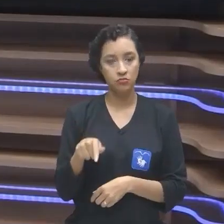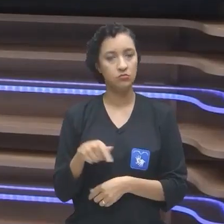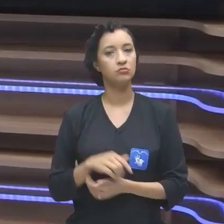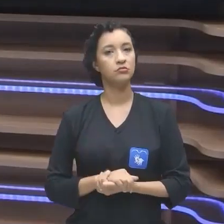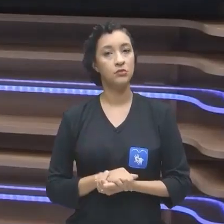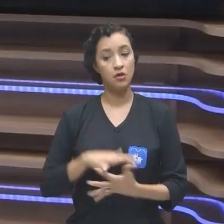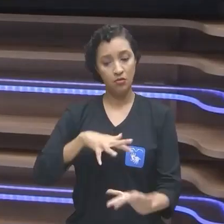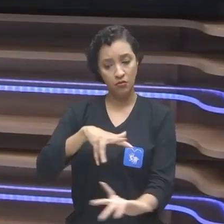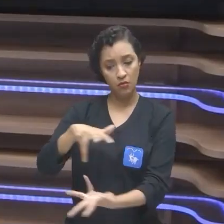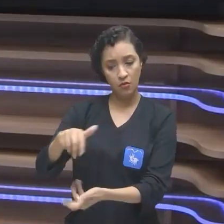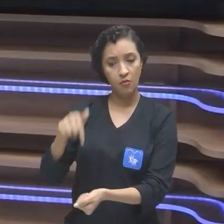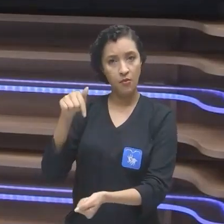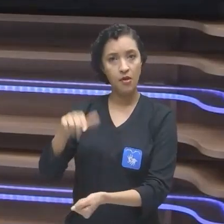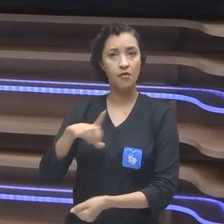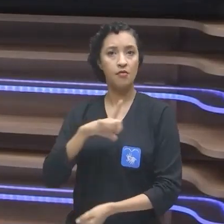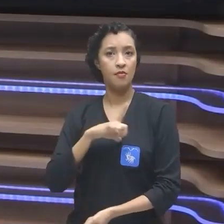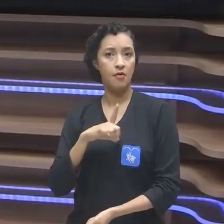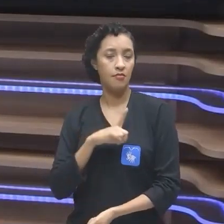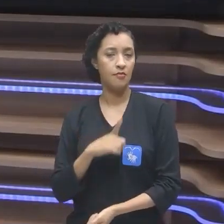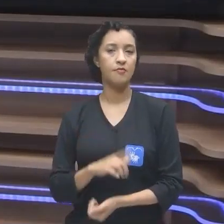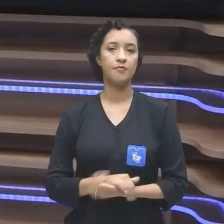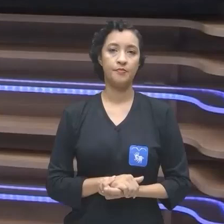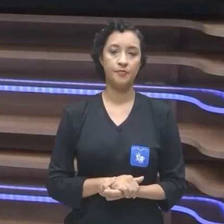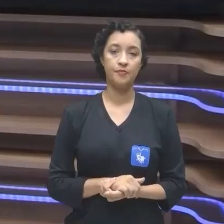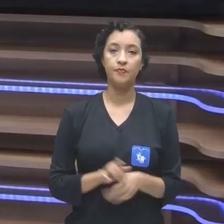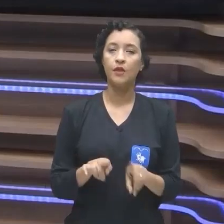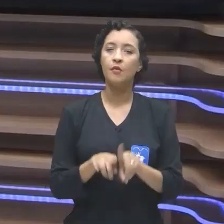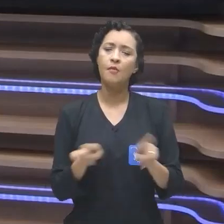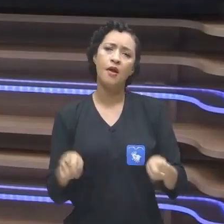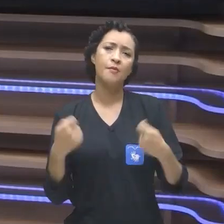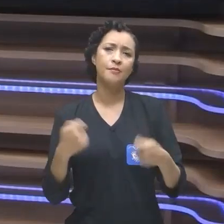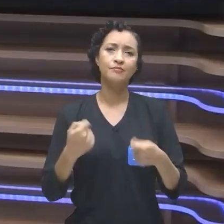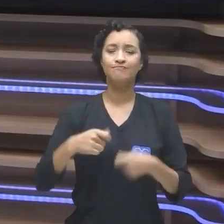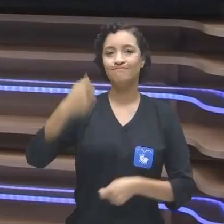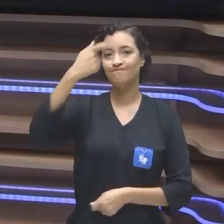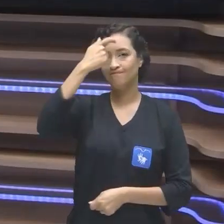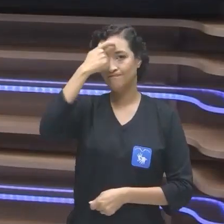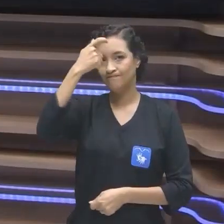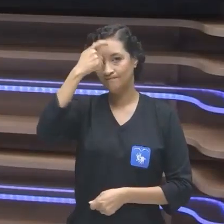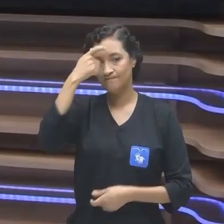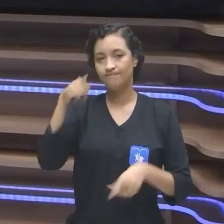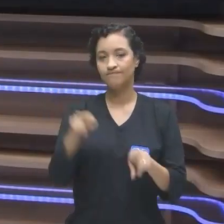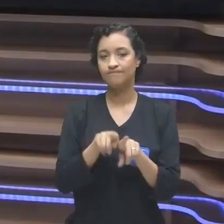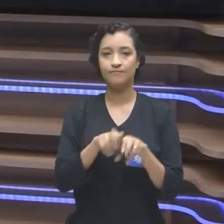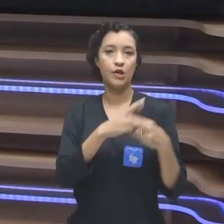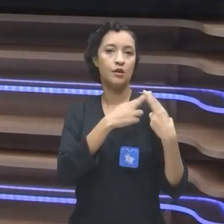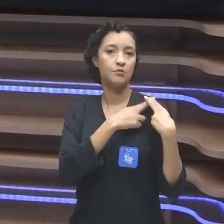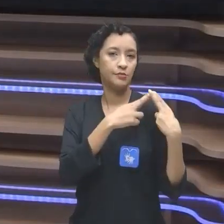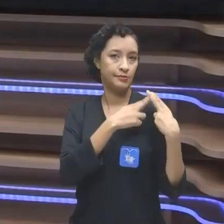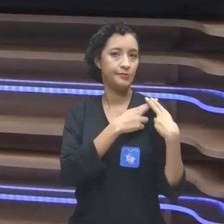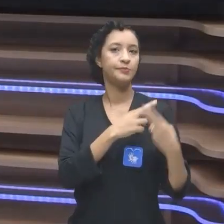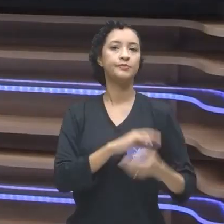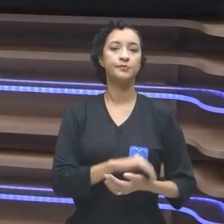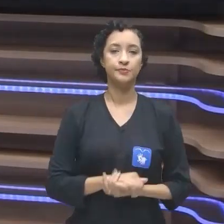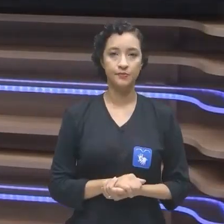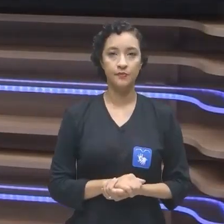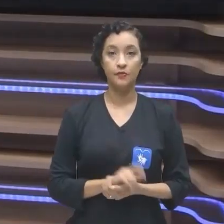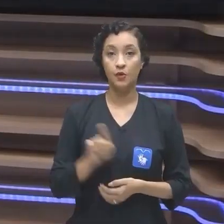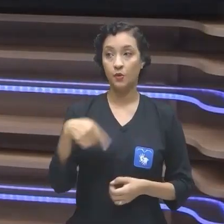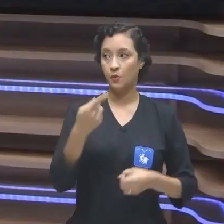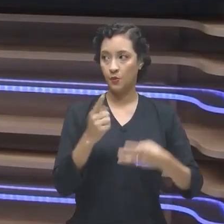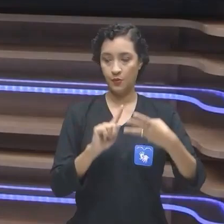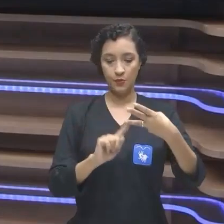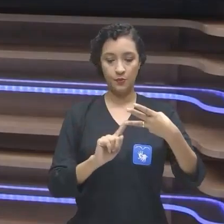dá. Mas para isso nós temos que fazer com consciência e responsabilidade, não é? E vamos para o terceiro